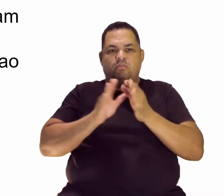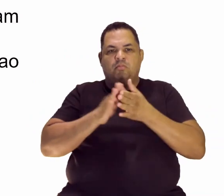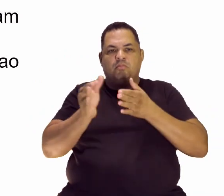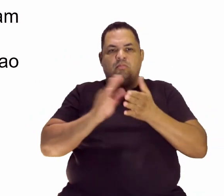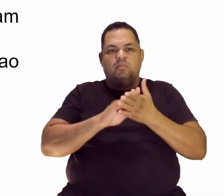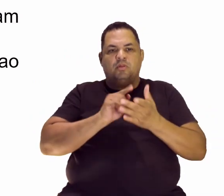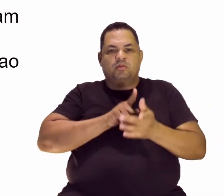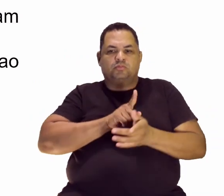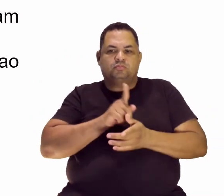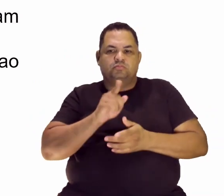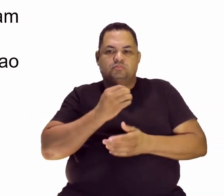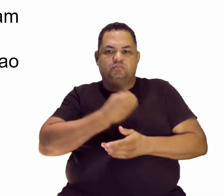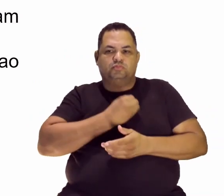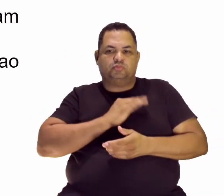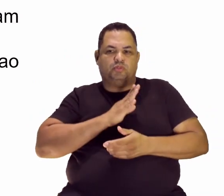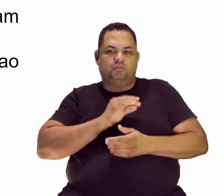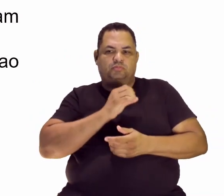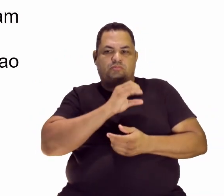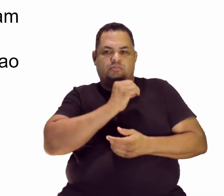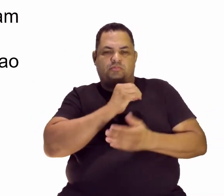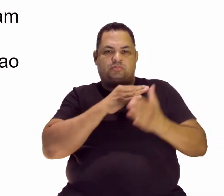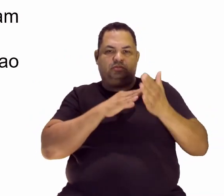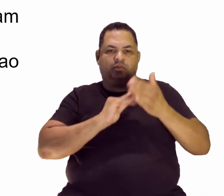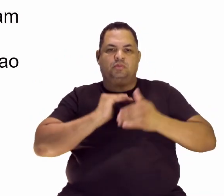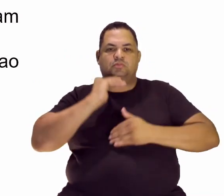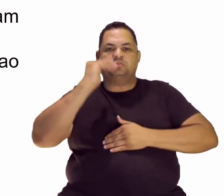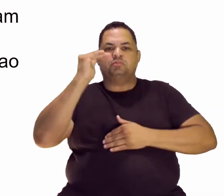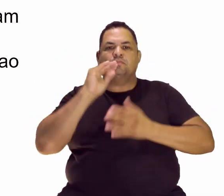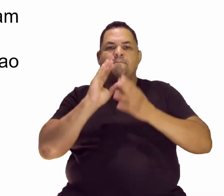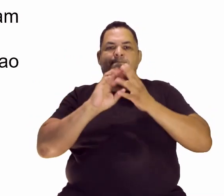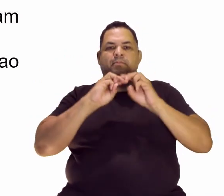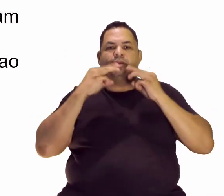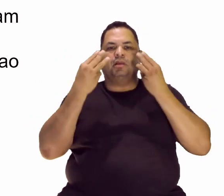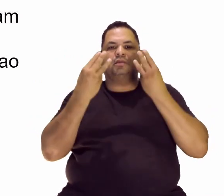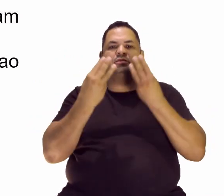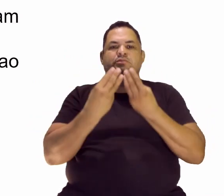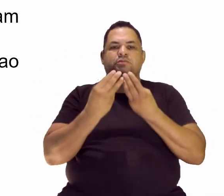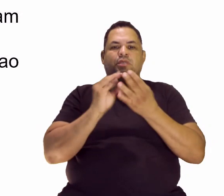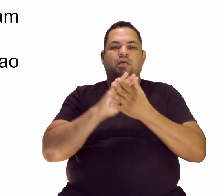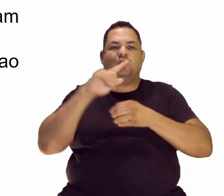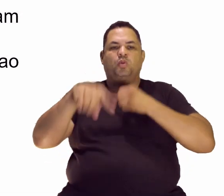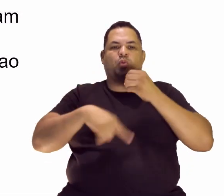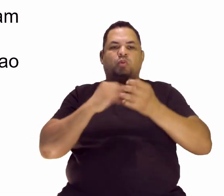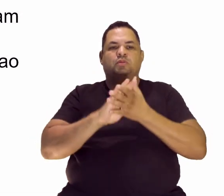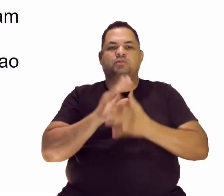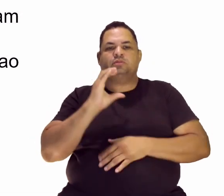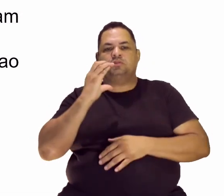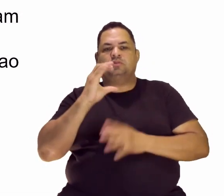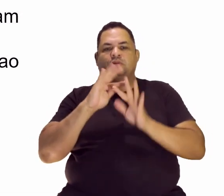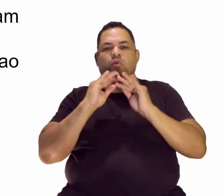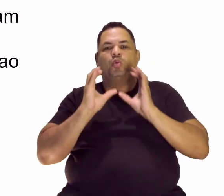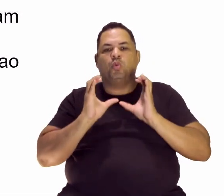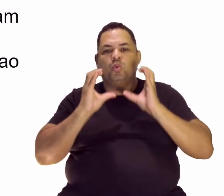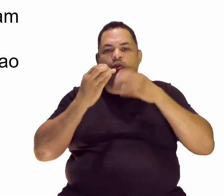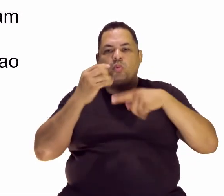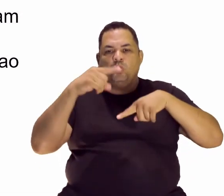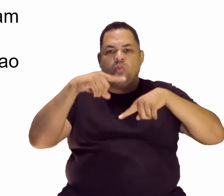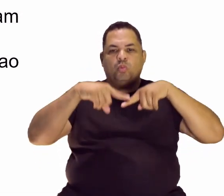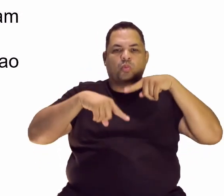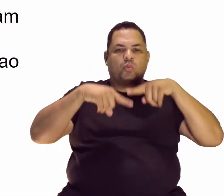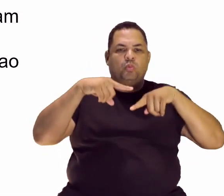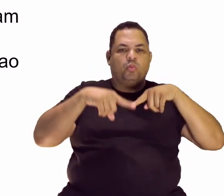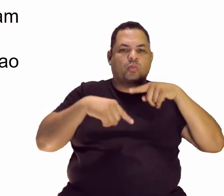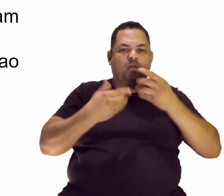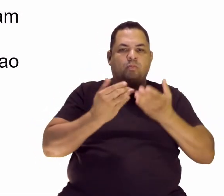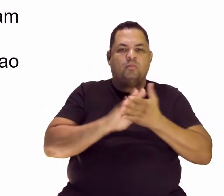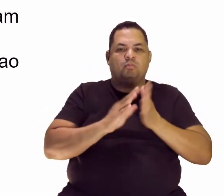colocados em ordem decrescente de massas atômicas? Letra C. Em uma família,